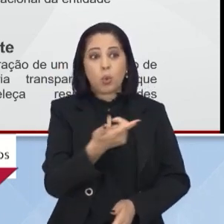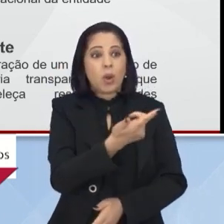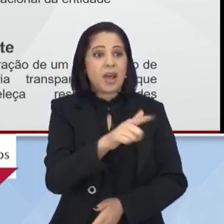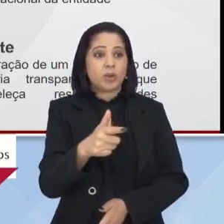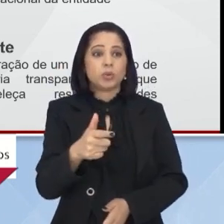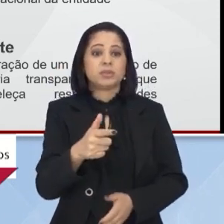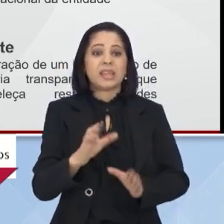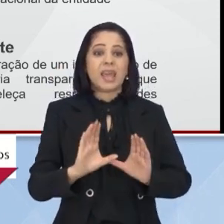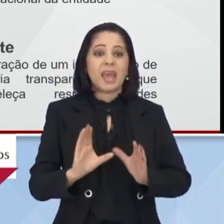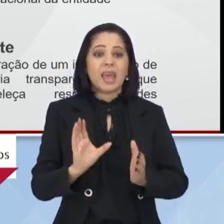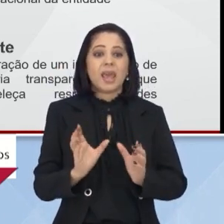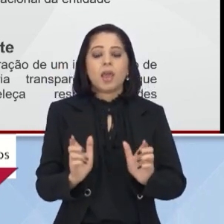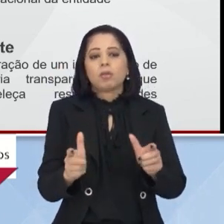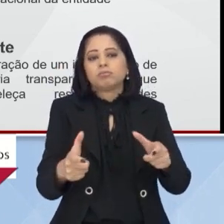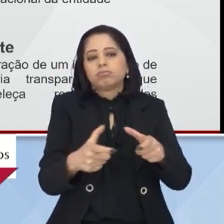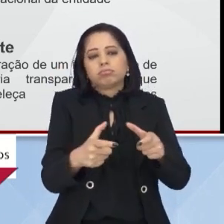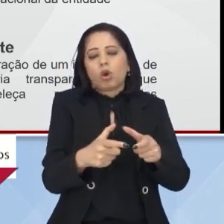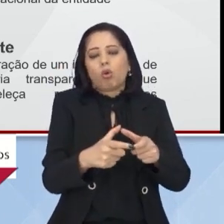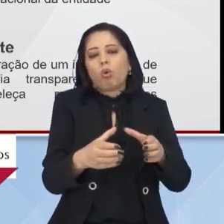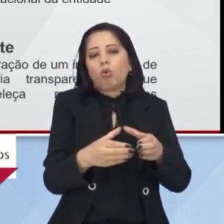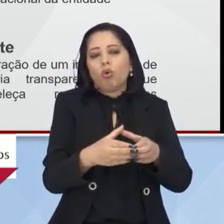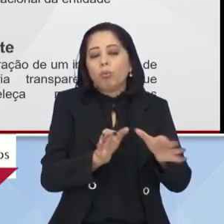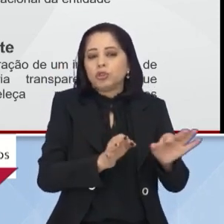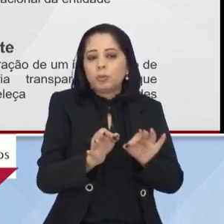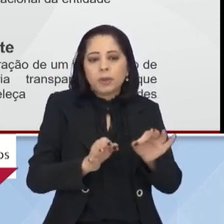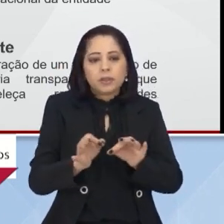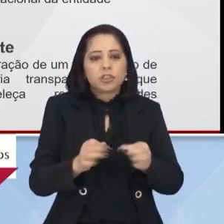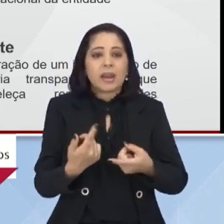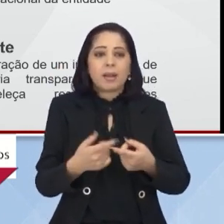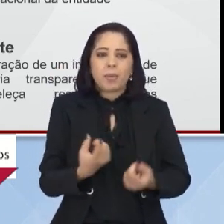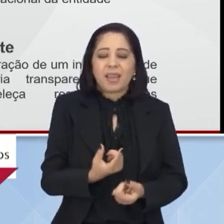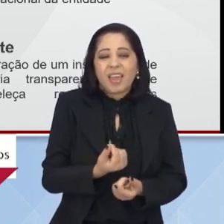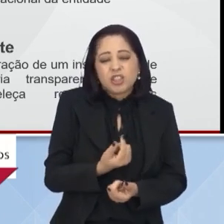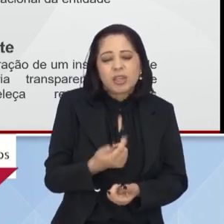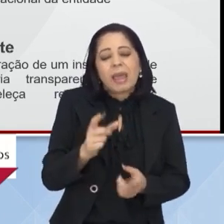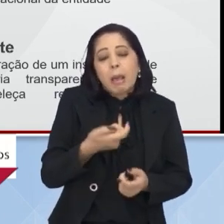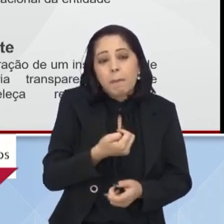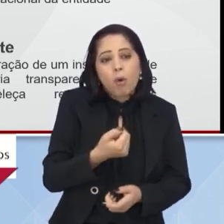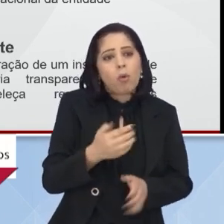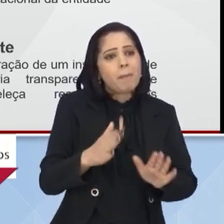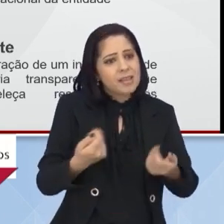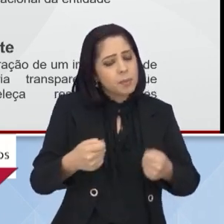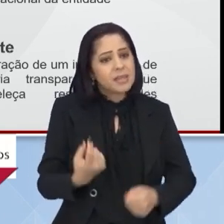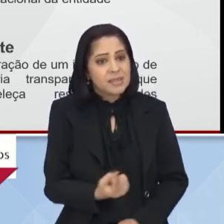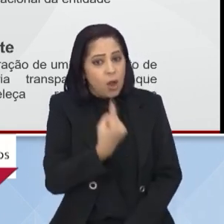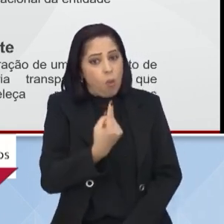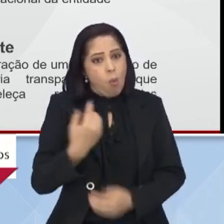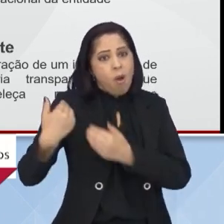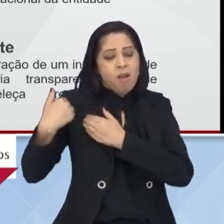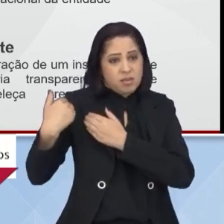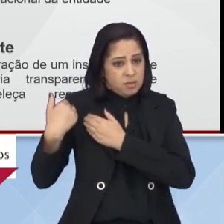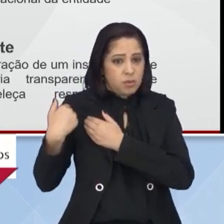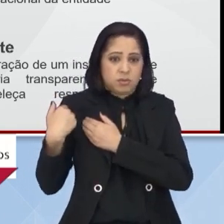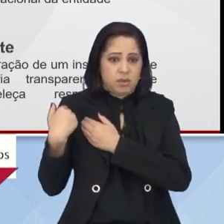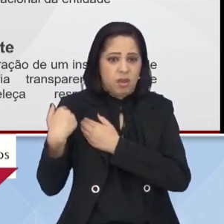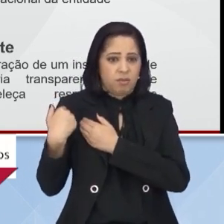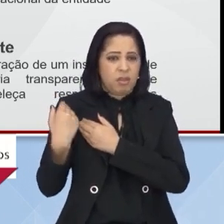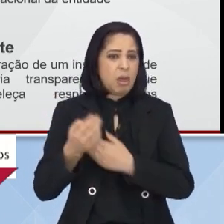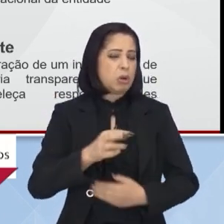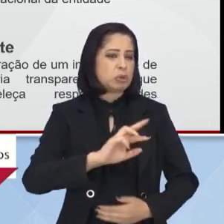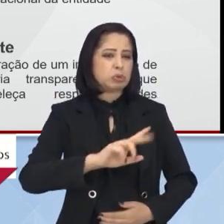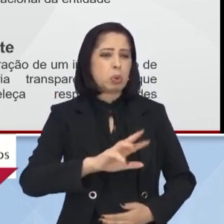estruturados por conta do orçamento mas vocês precisam ter pelo menos uma pessoa responsável por isso não só pelo